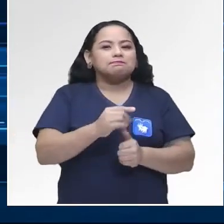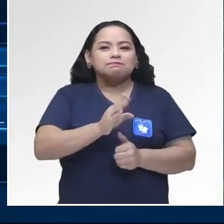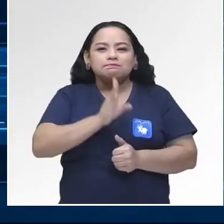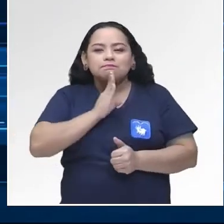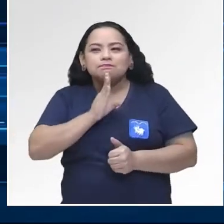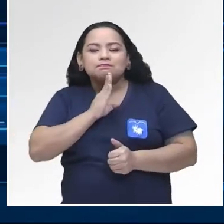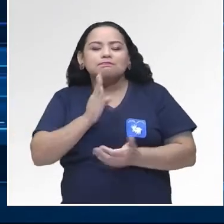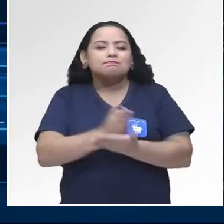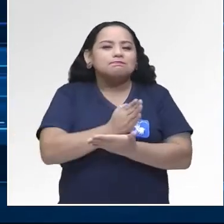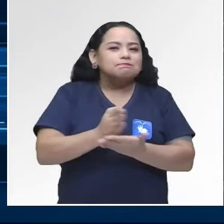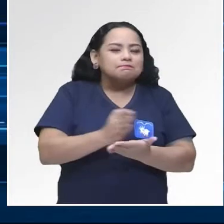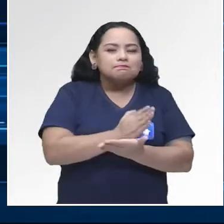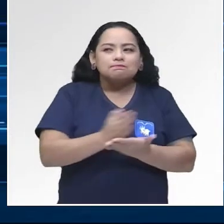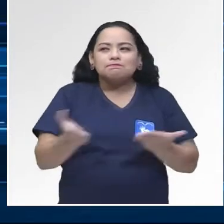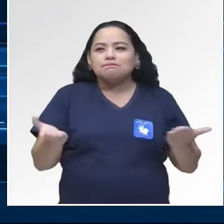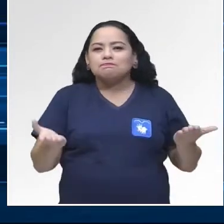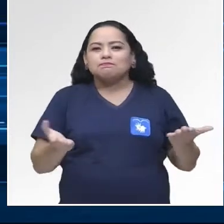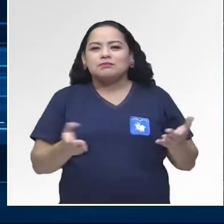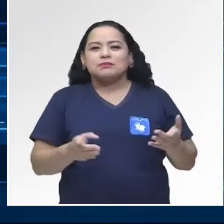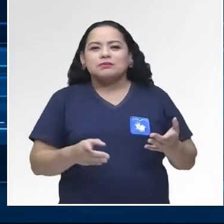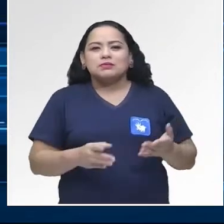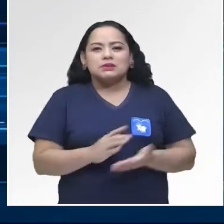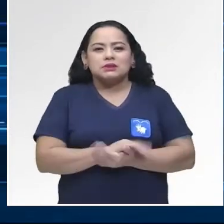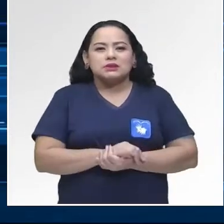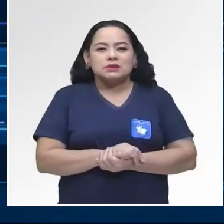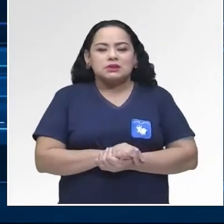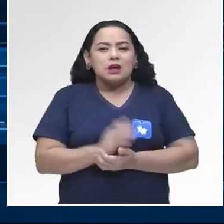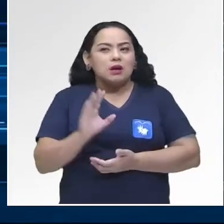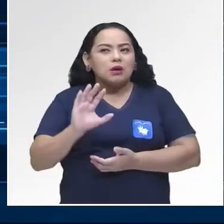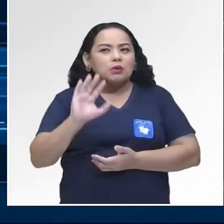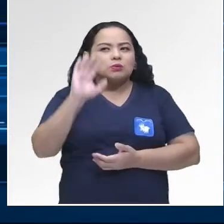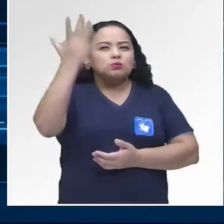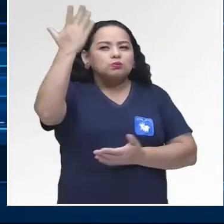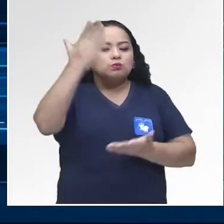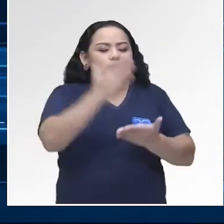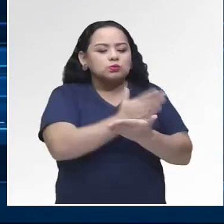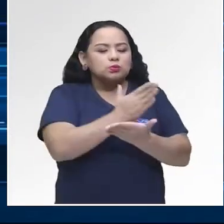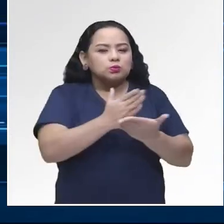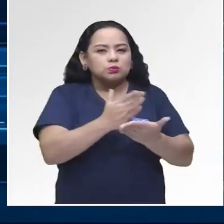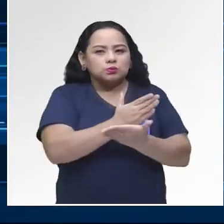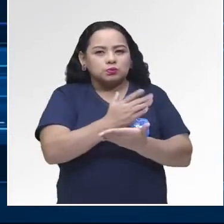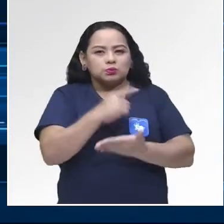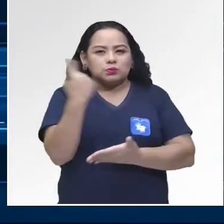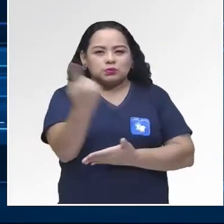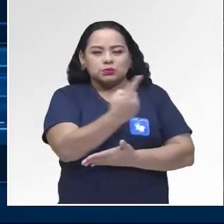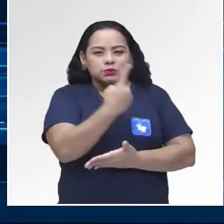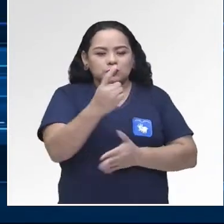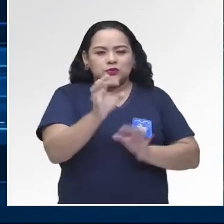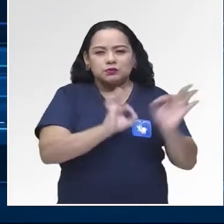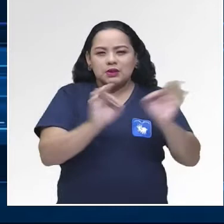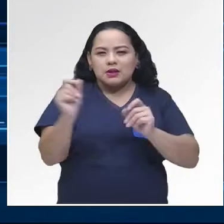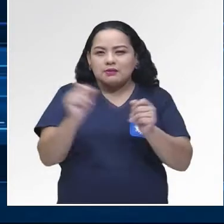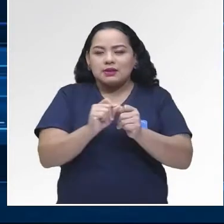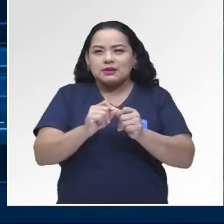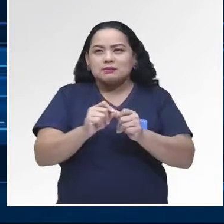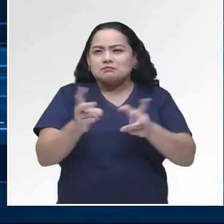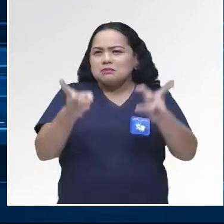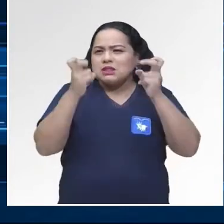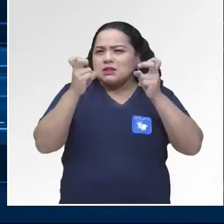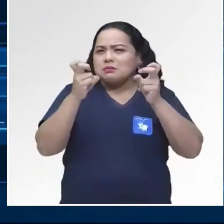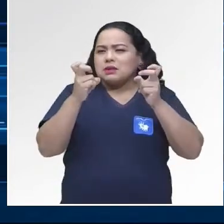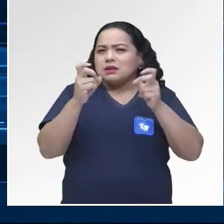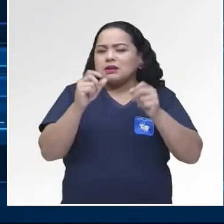algumas coisas. E tem algumas situações em que nós fazemos sem perceber,